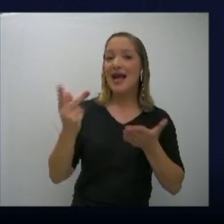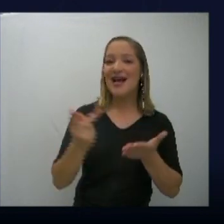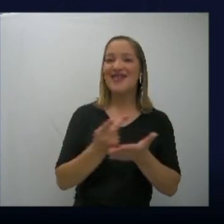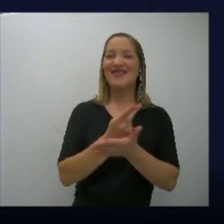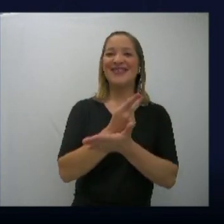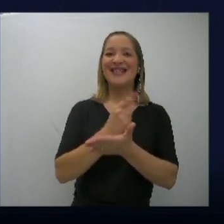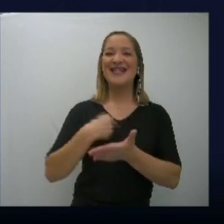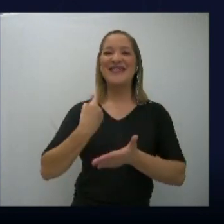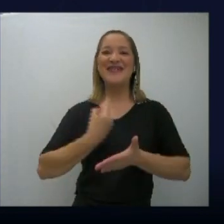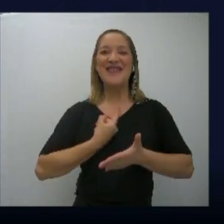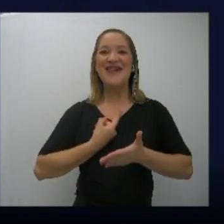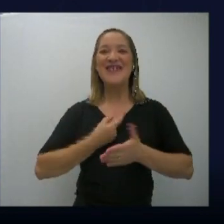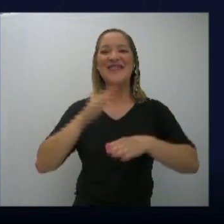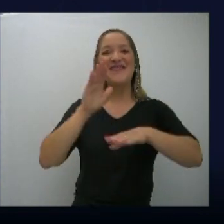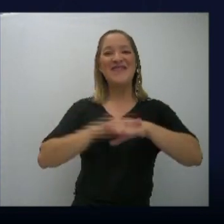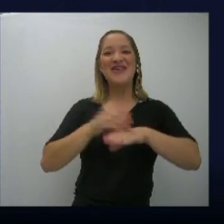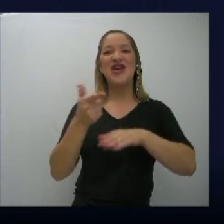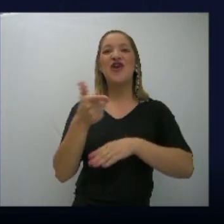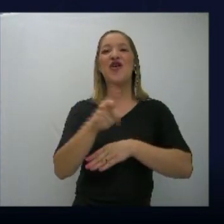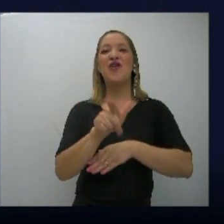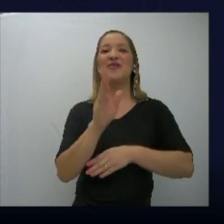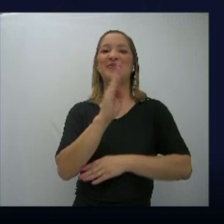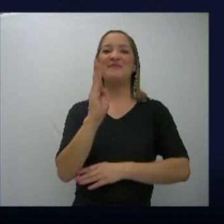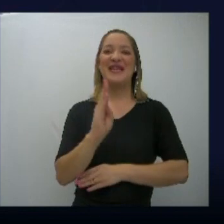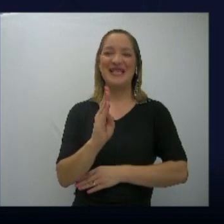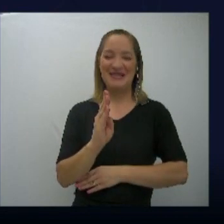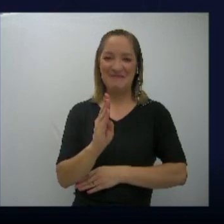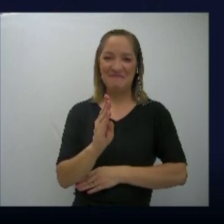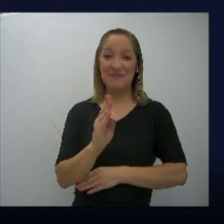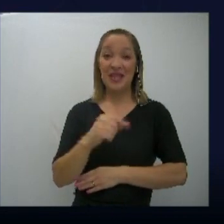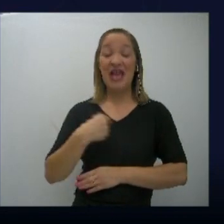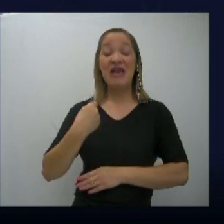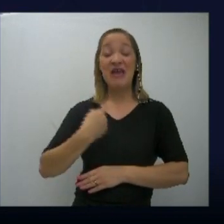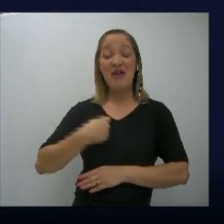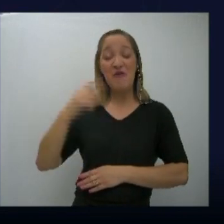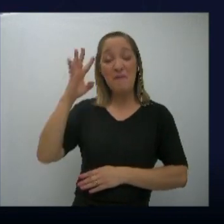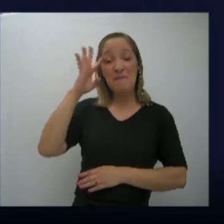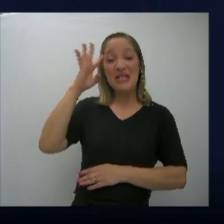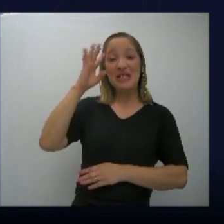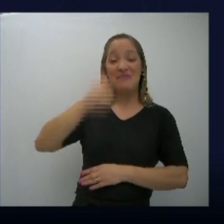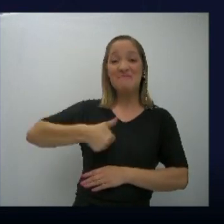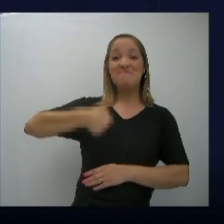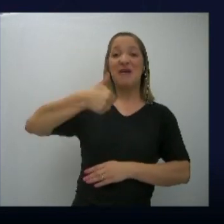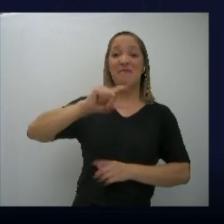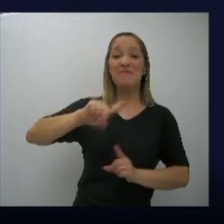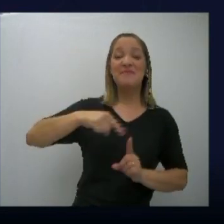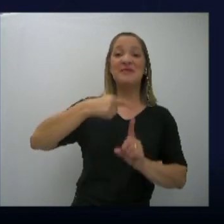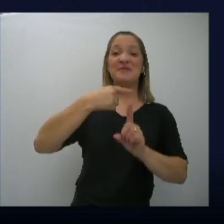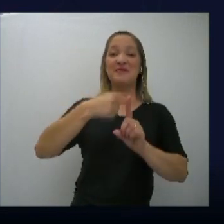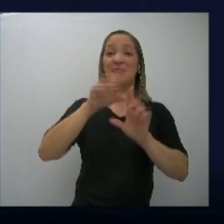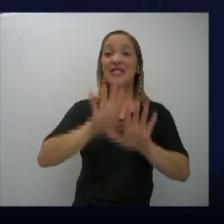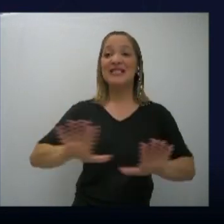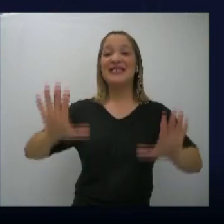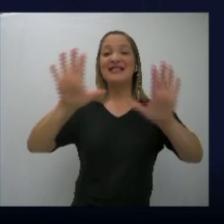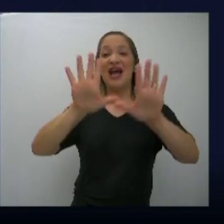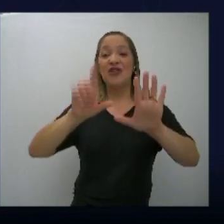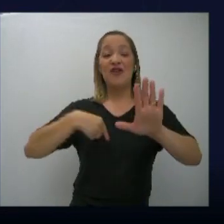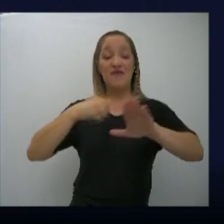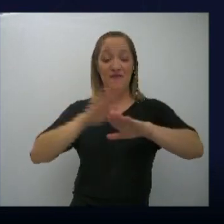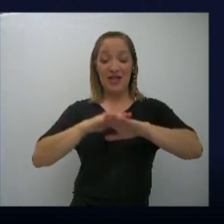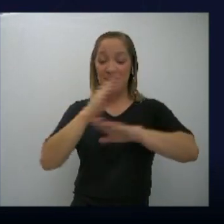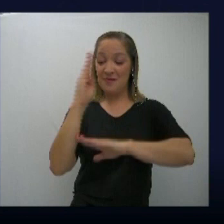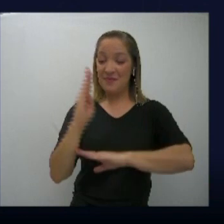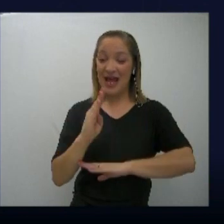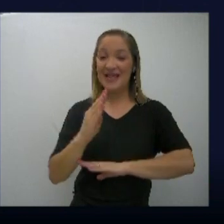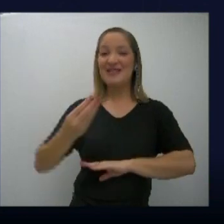começa a construir um um outro Brasil né então eu sou muito otimista com esse cenário acho que as coisas vão a gente vai construir o Brasil